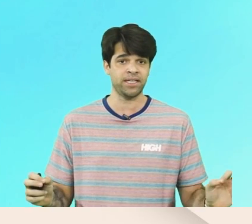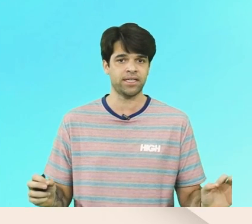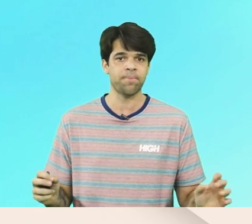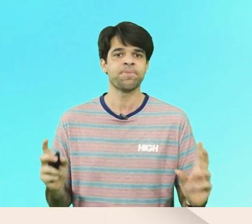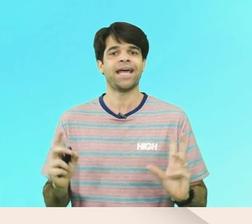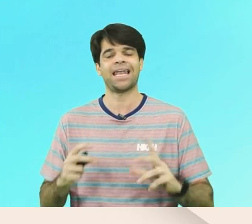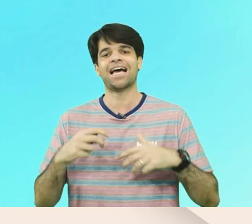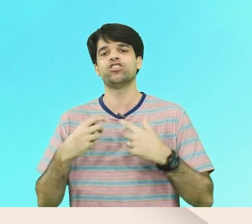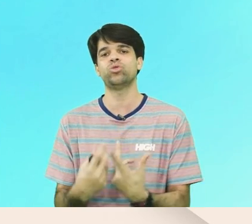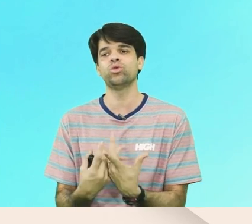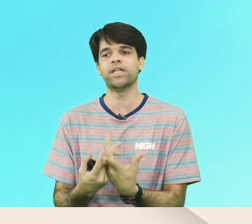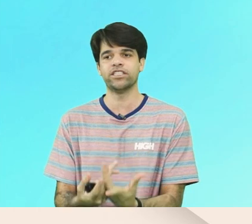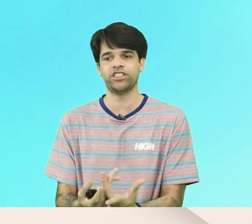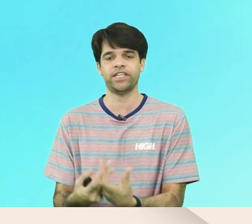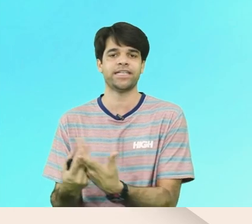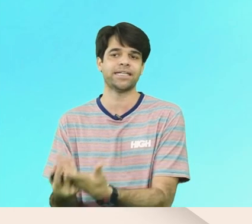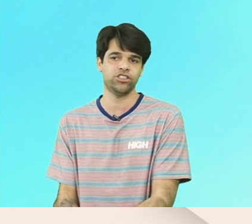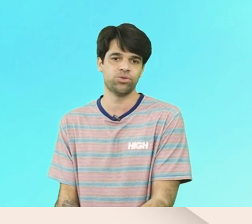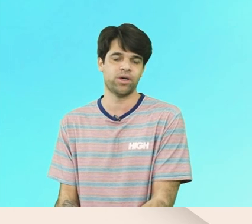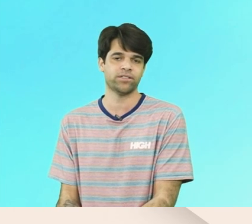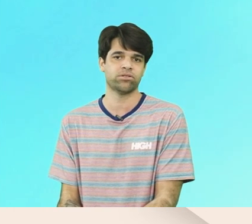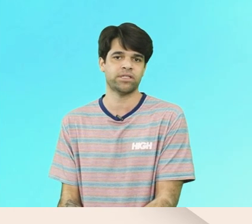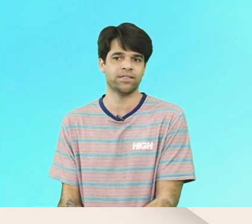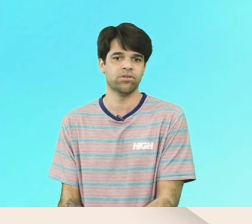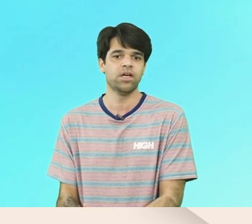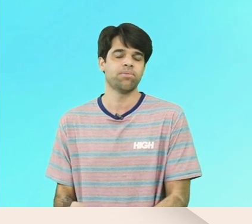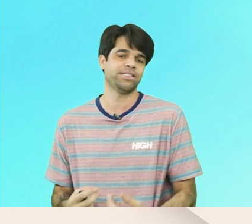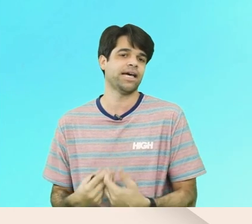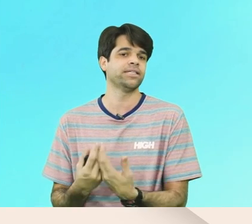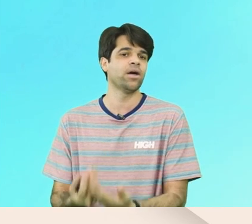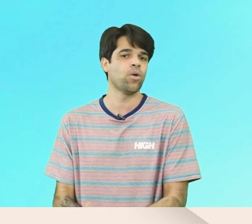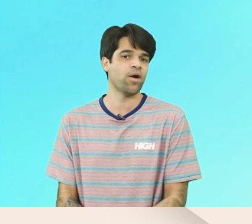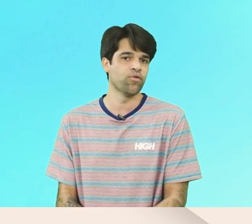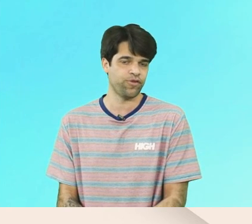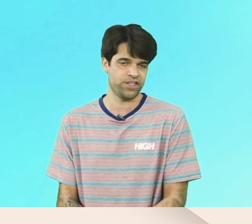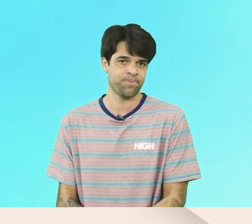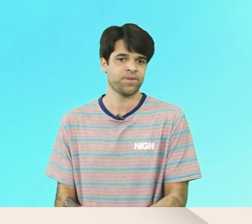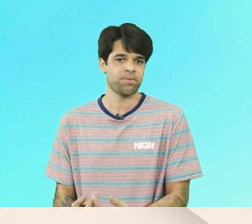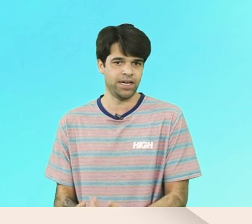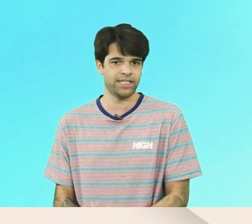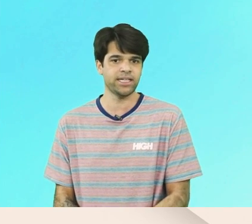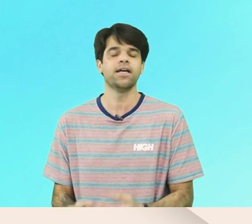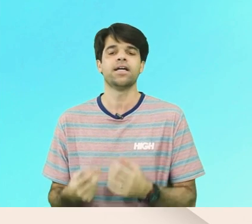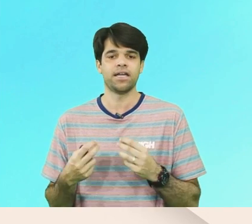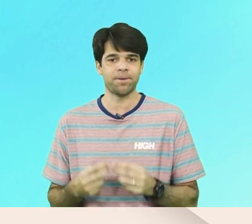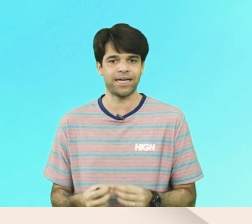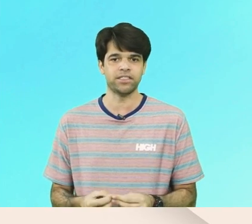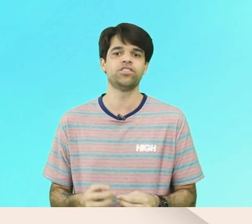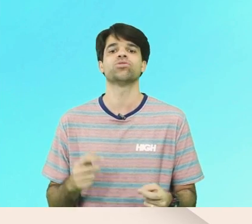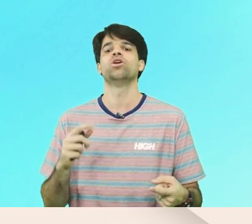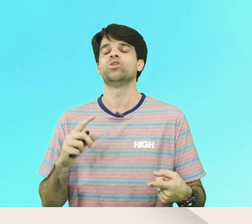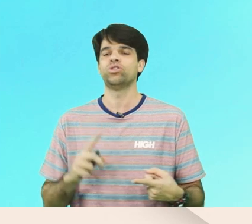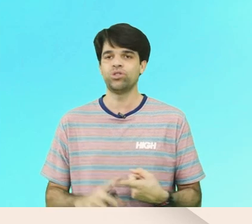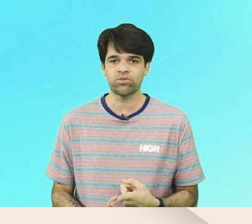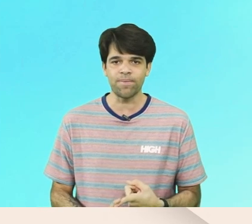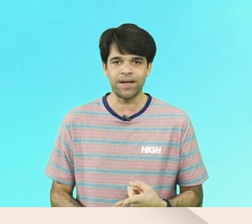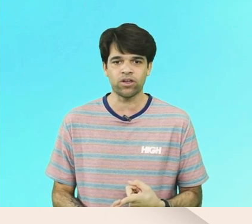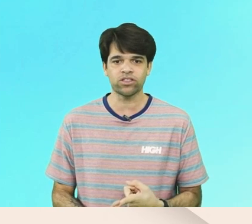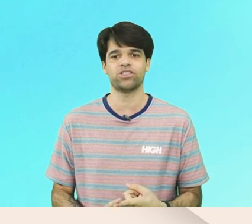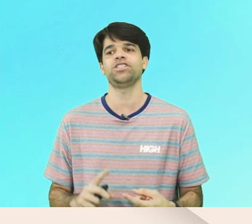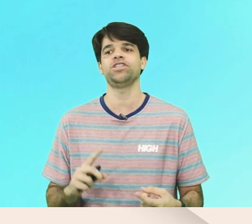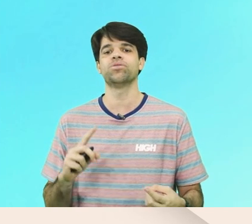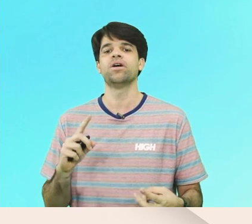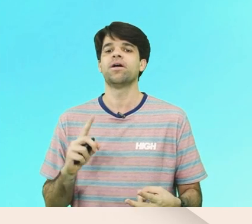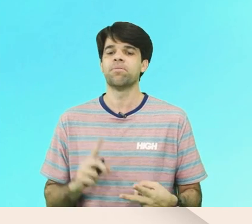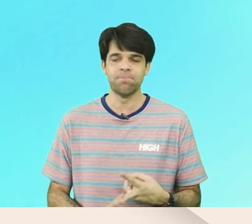uma ferramenta. Ela ajuda a gente a atingir um resultado, mas ela não é o fim. Beleza? Lembrar disso. Junta